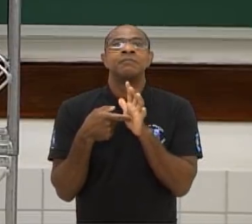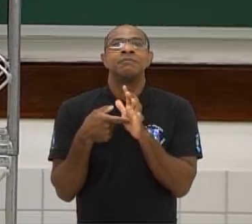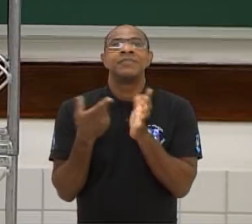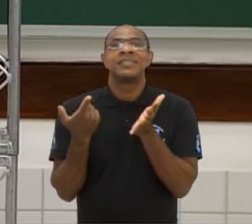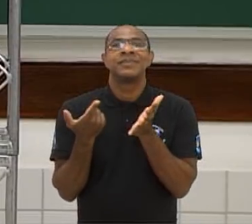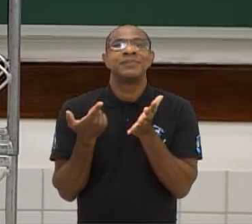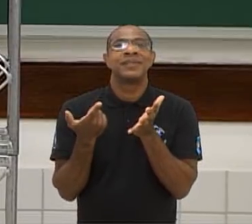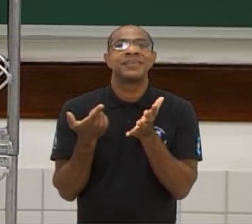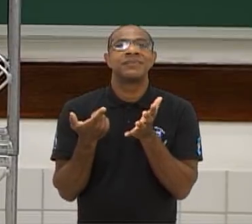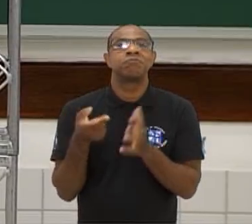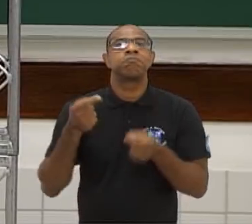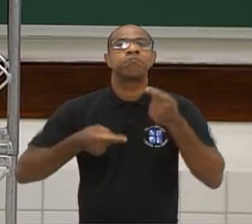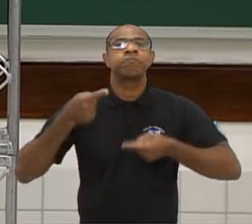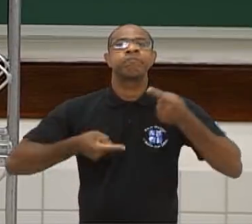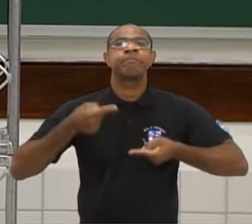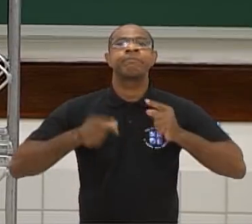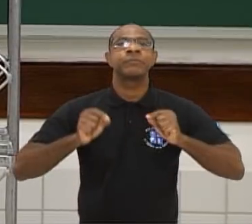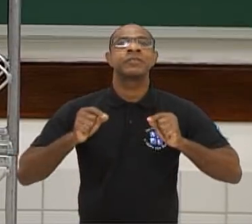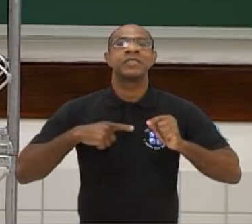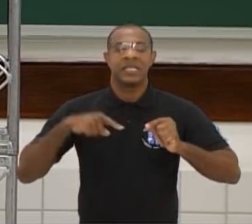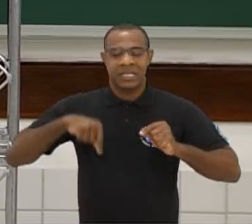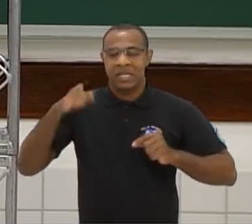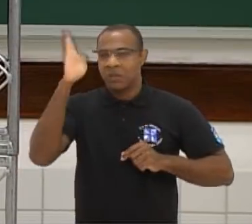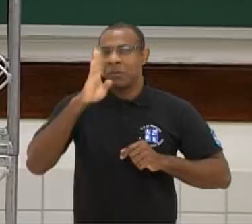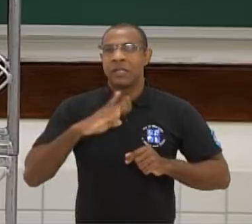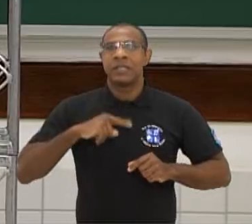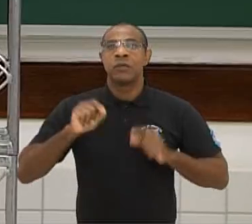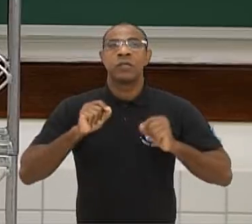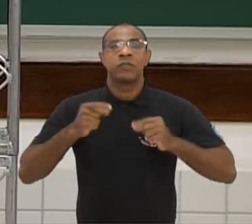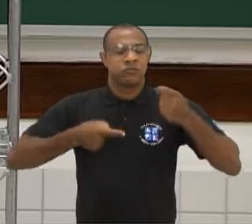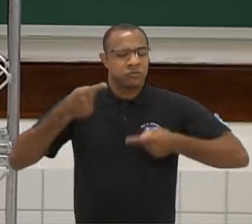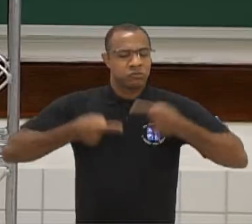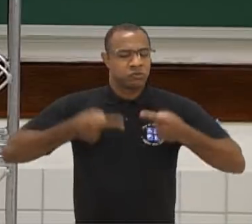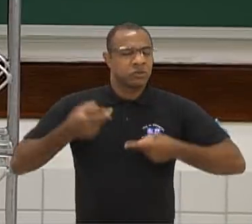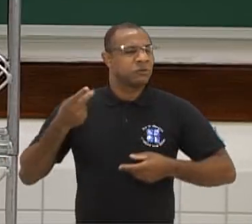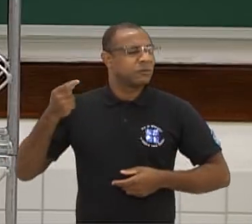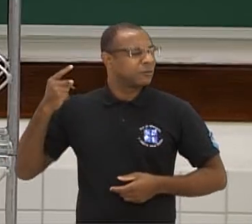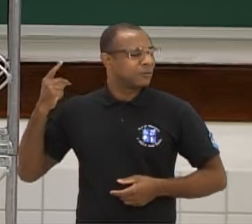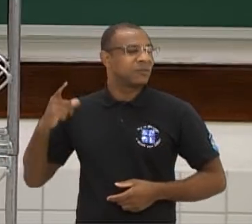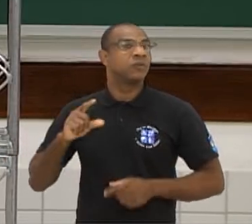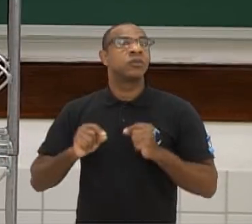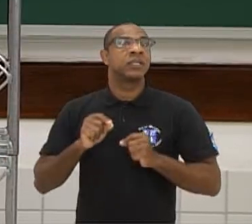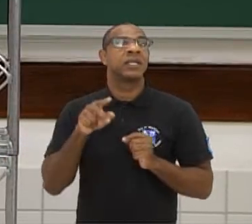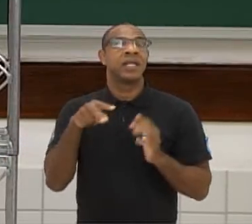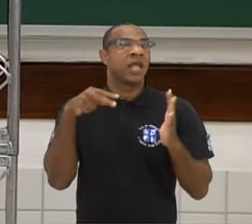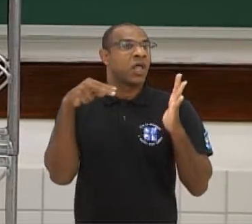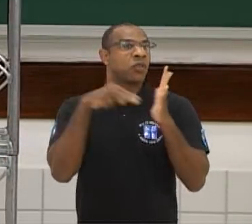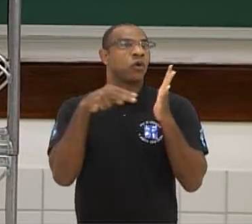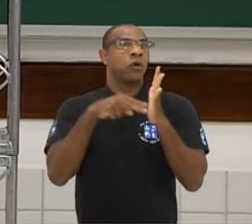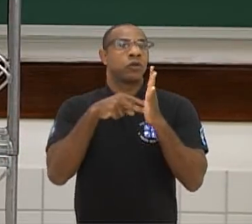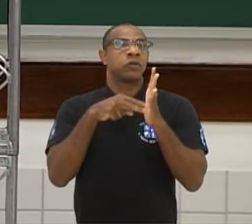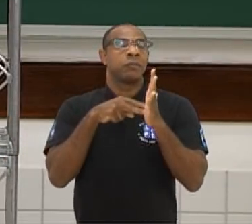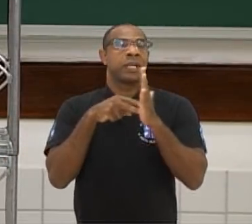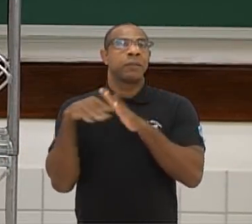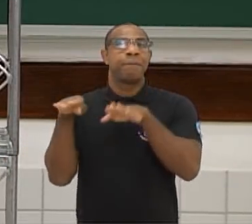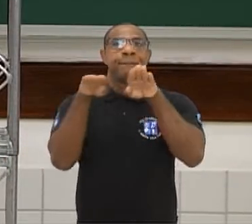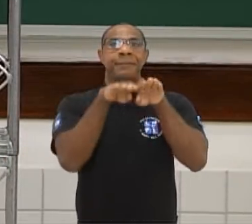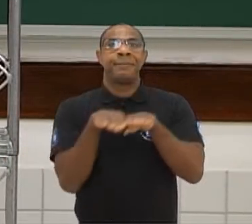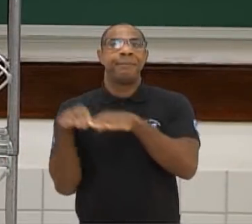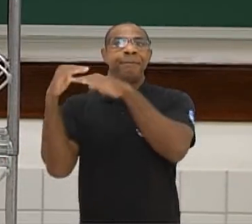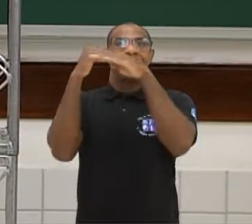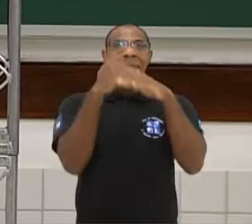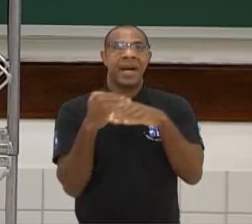discussão, digamos assim, que existe no Brasil aí faz algum tempo já. Essa tomada, o padrão, que é chamado